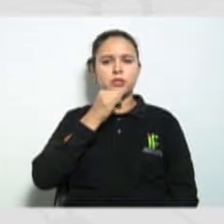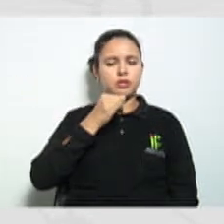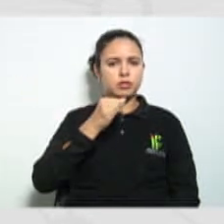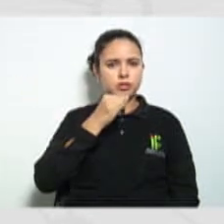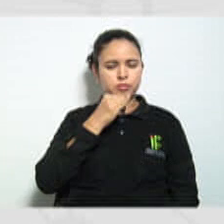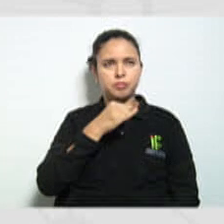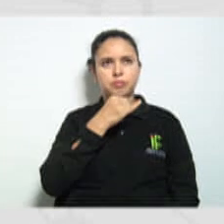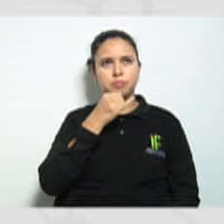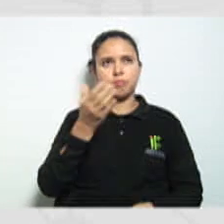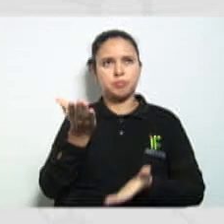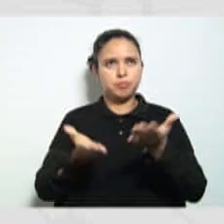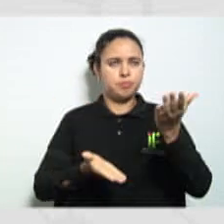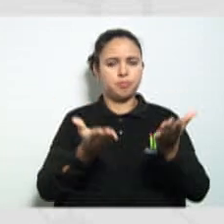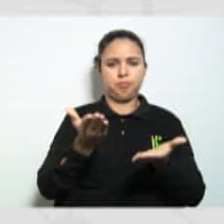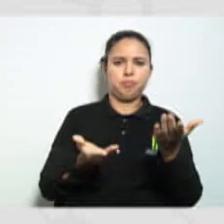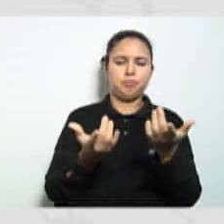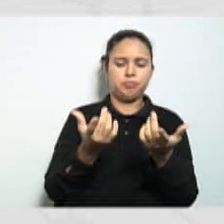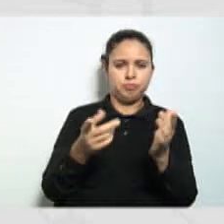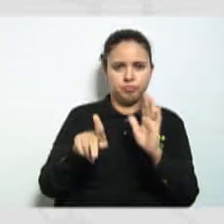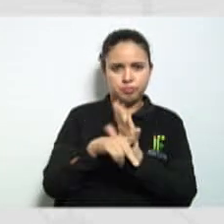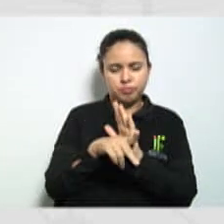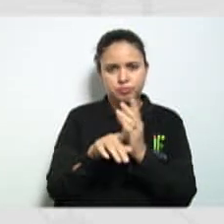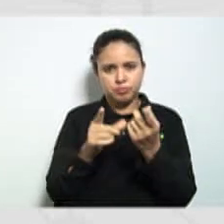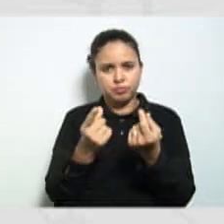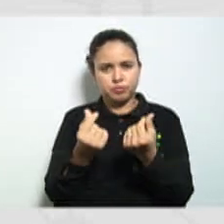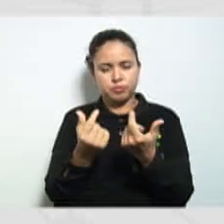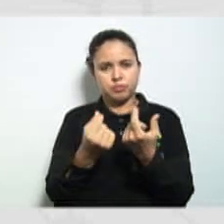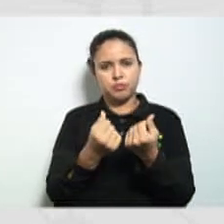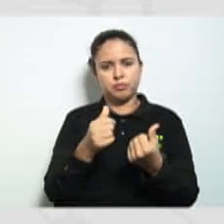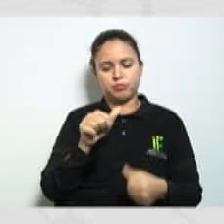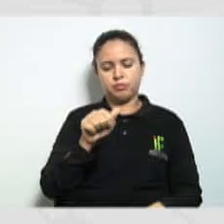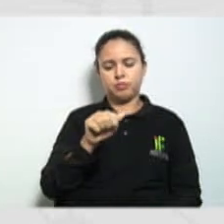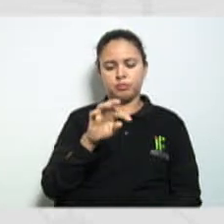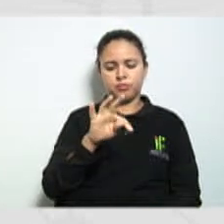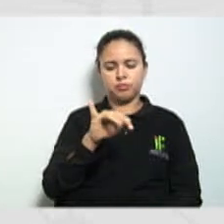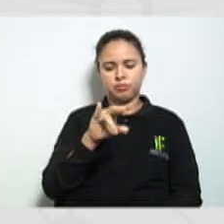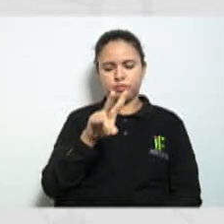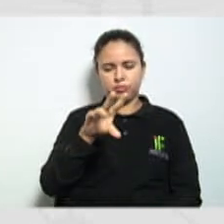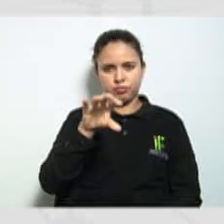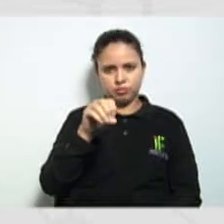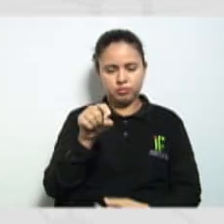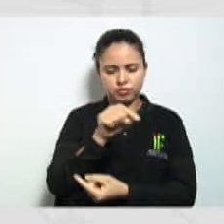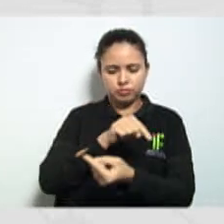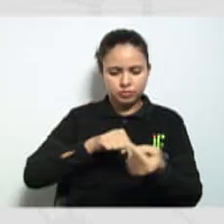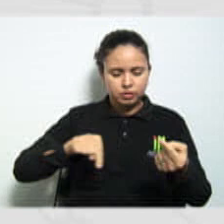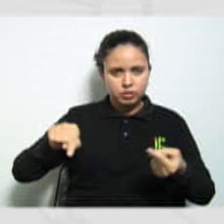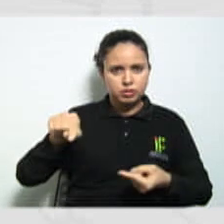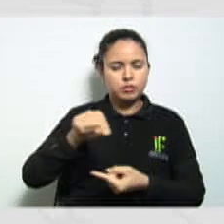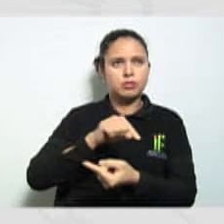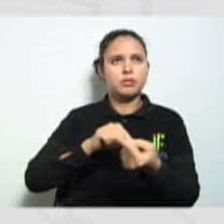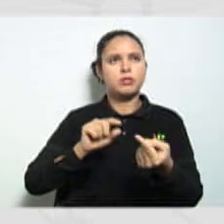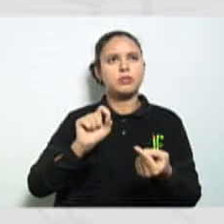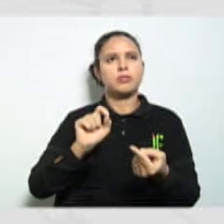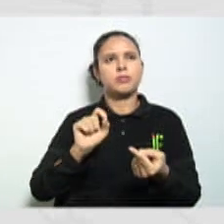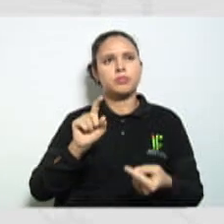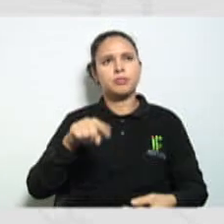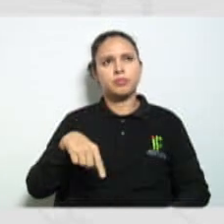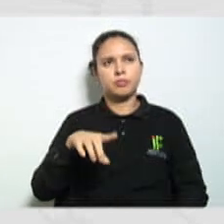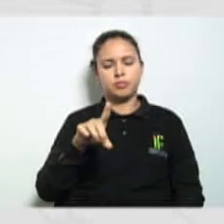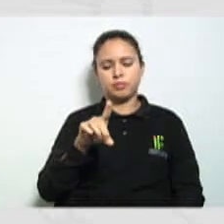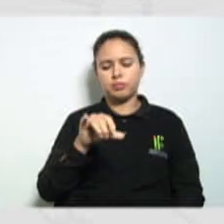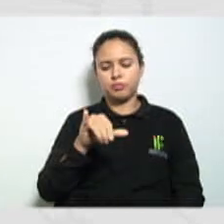temos aqui as contas do ativo circulante, nós temos o disponível. Esse disponível